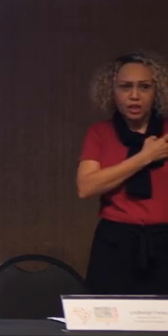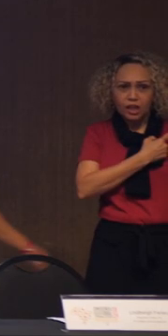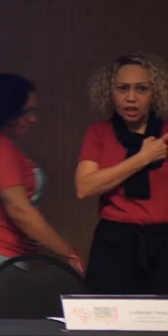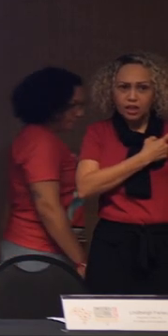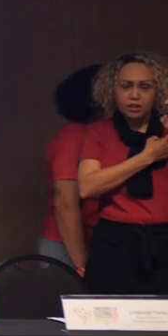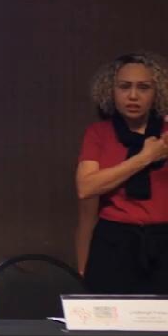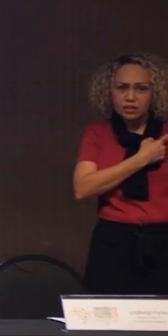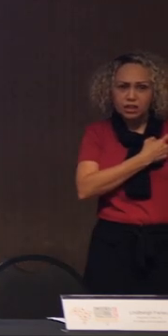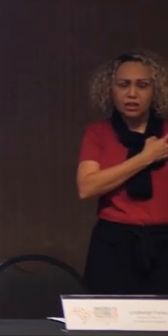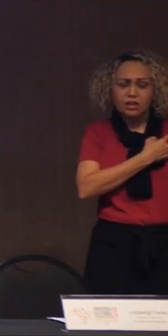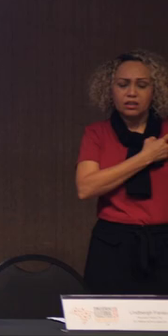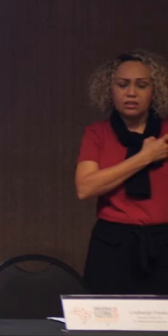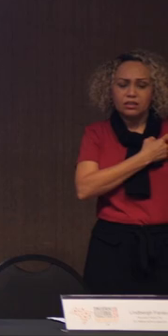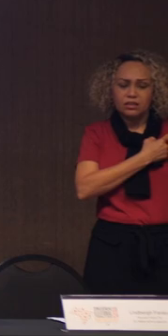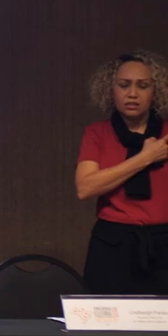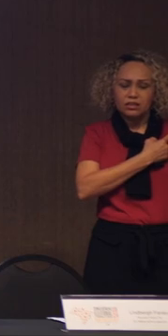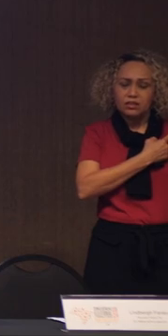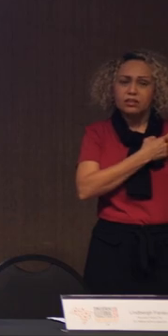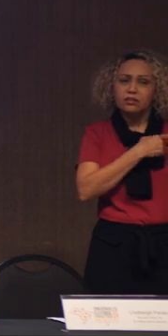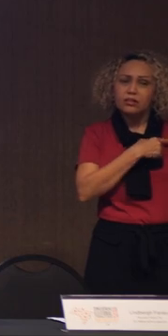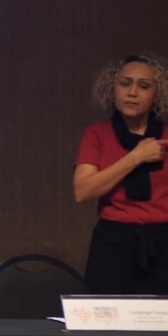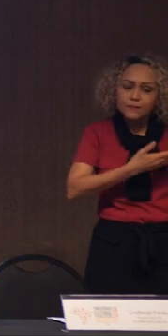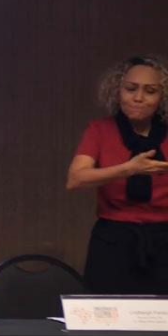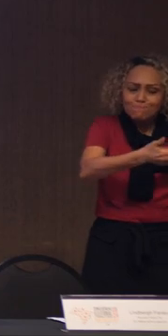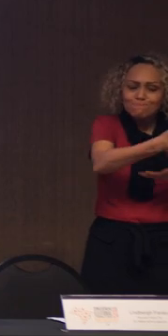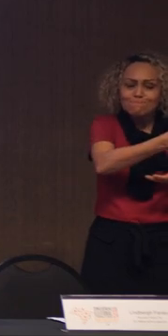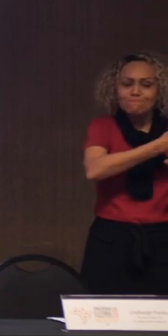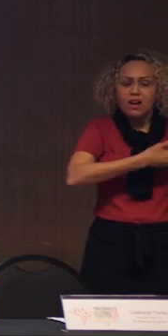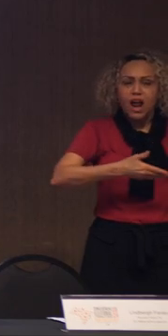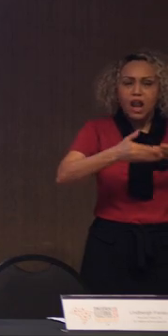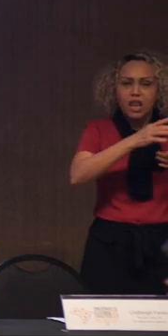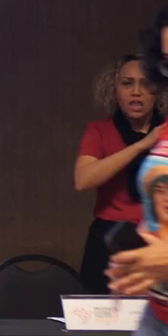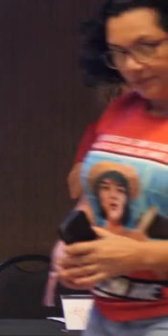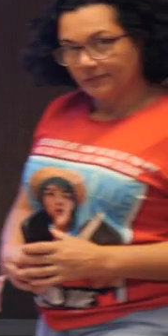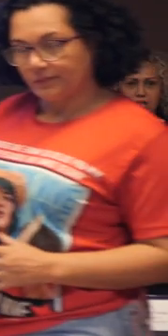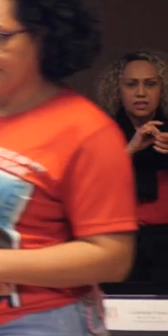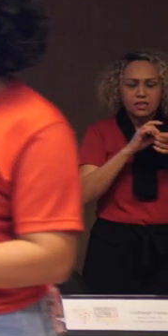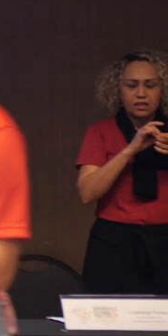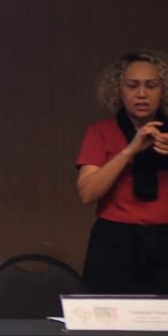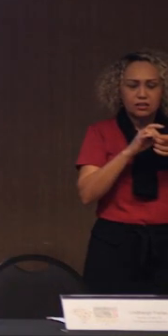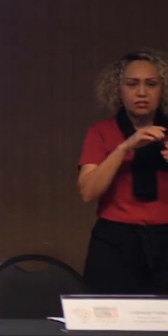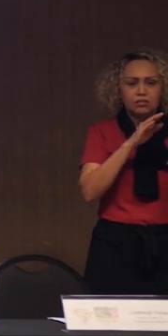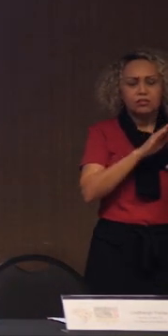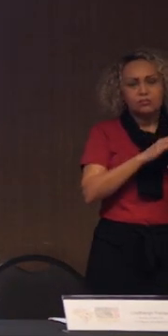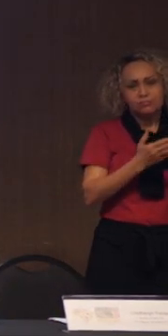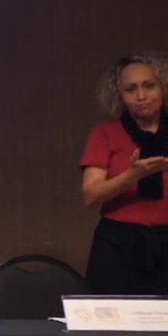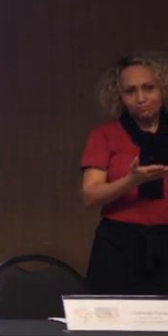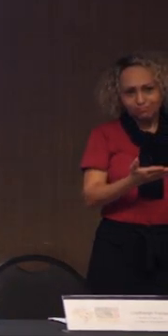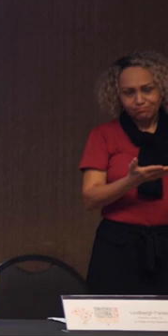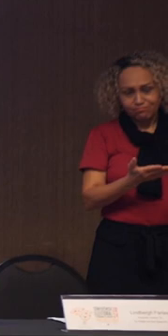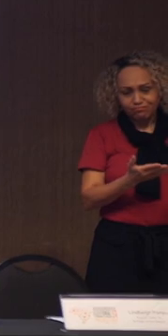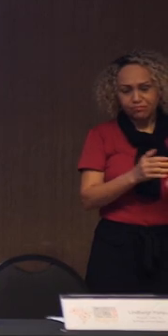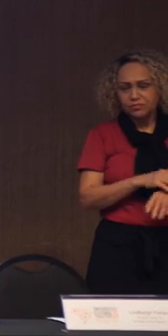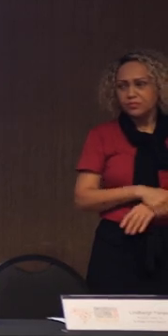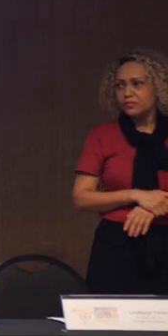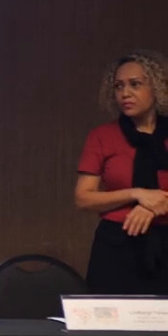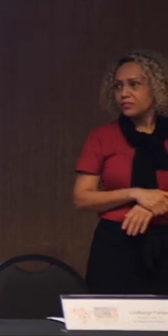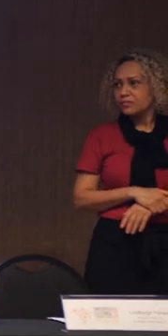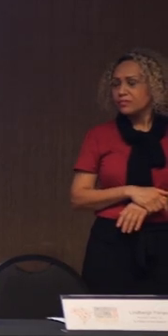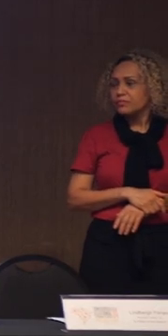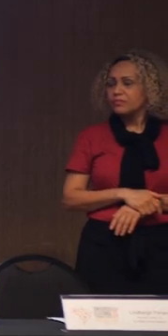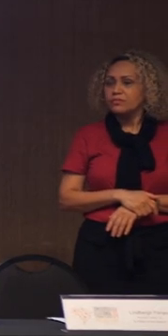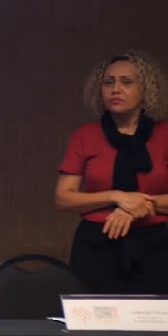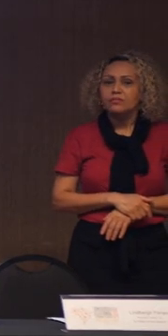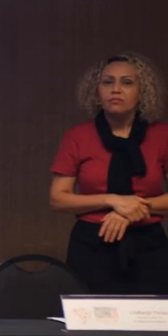sempre fizeram alianças com a direita. Ou quando tentaram